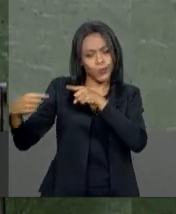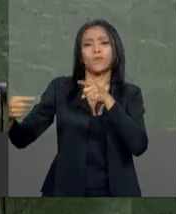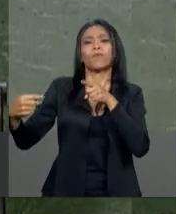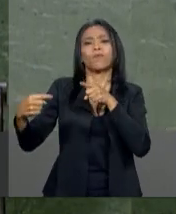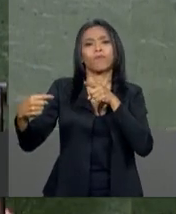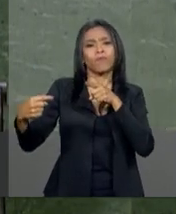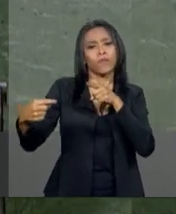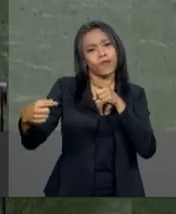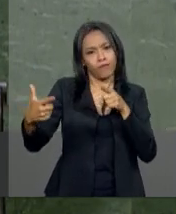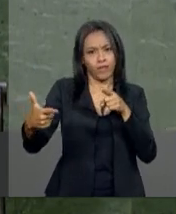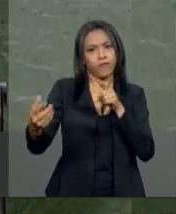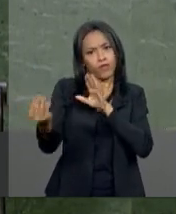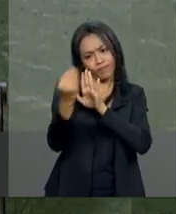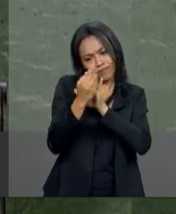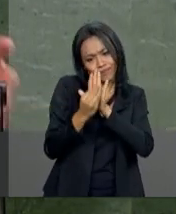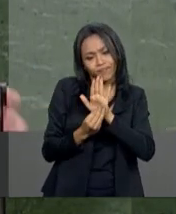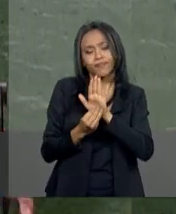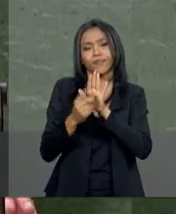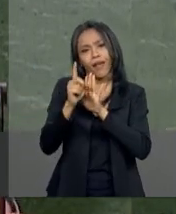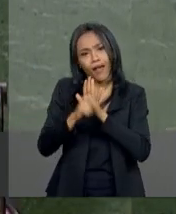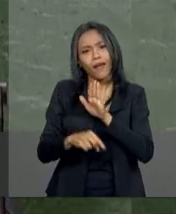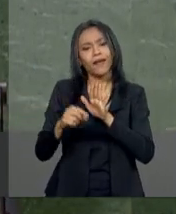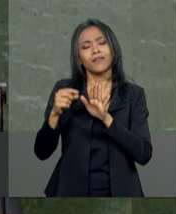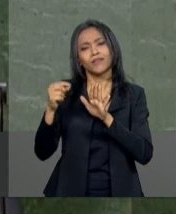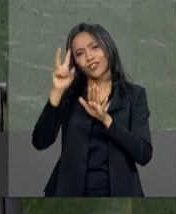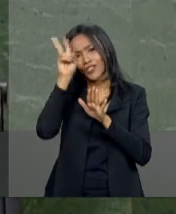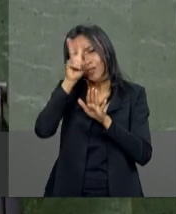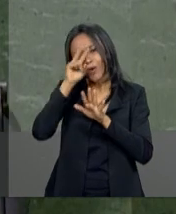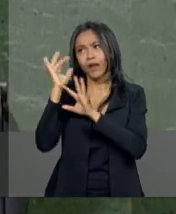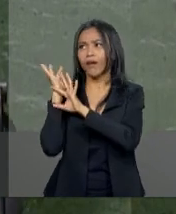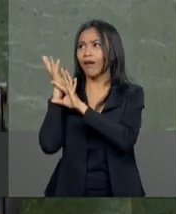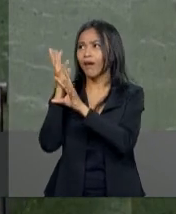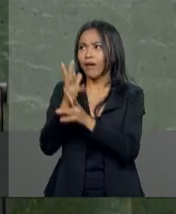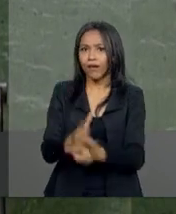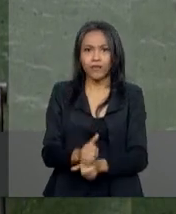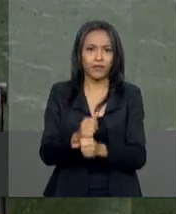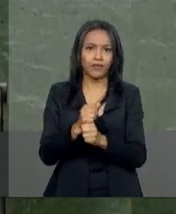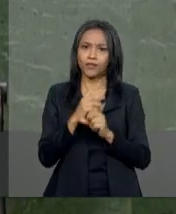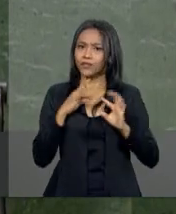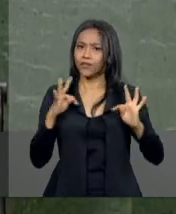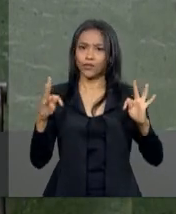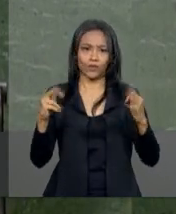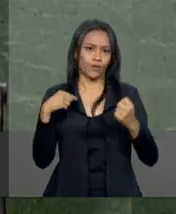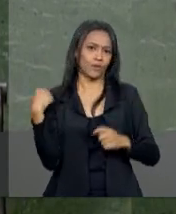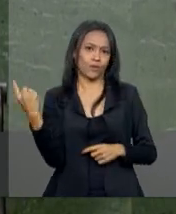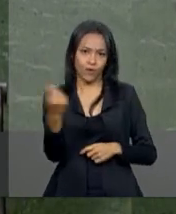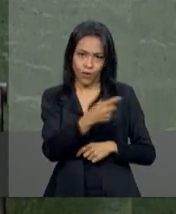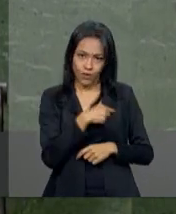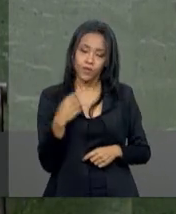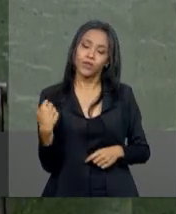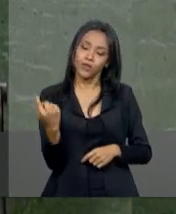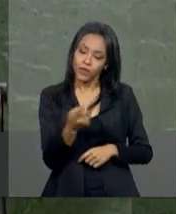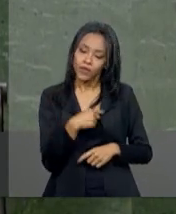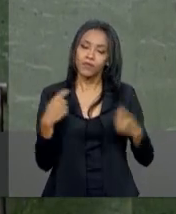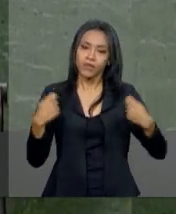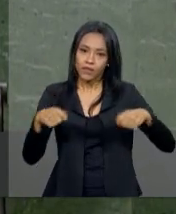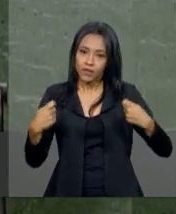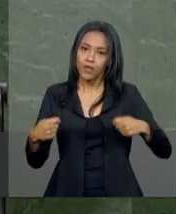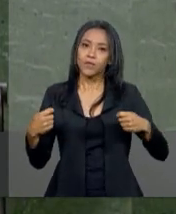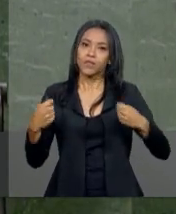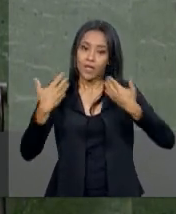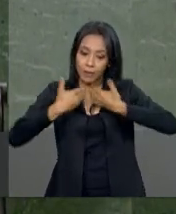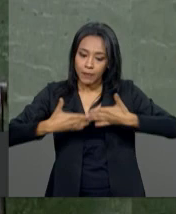eficaz são conquistas históricas de todos nós que devemos prestigiar e